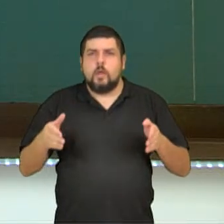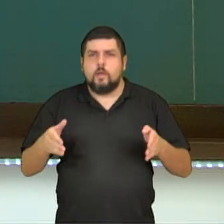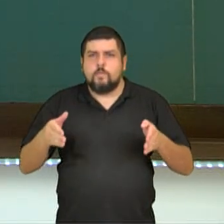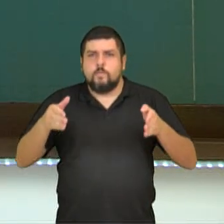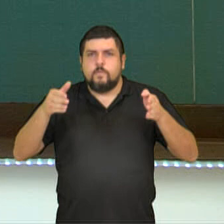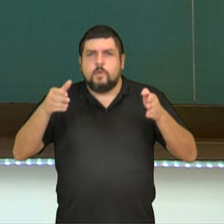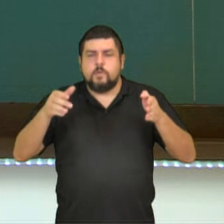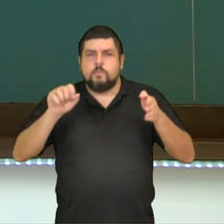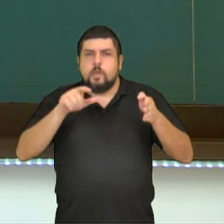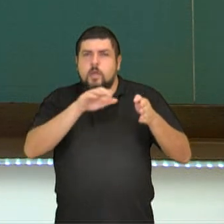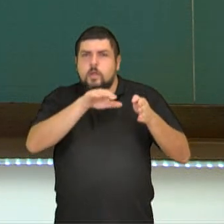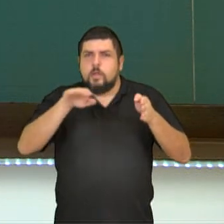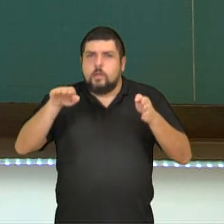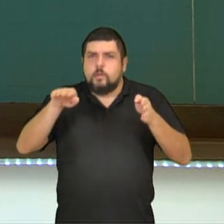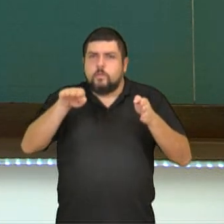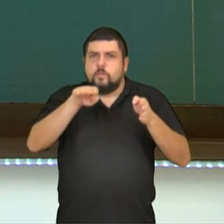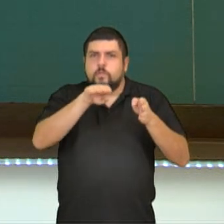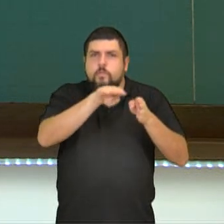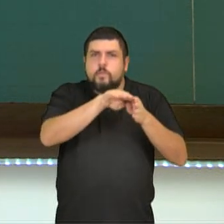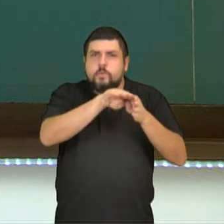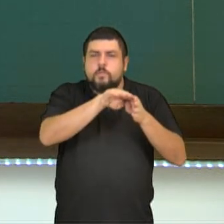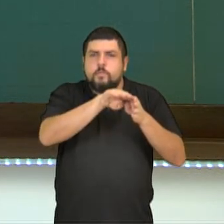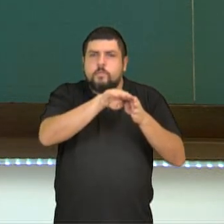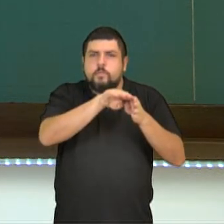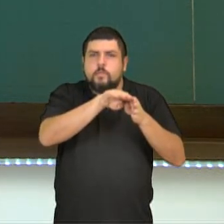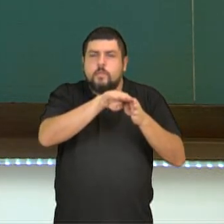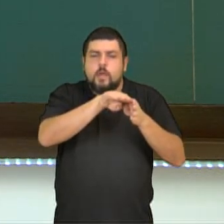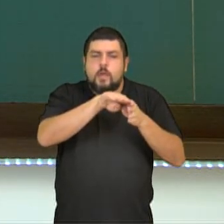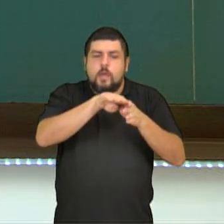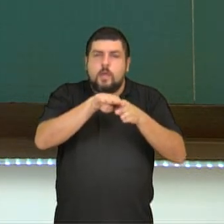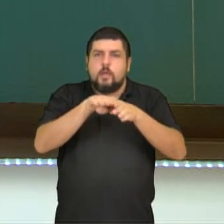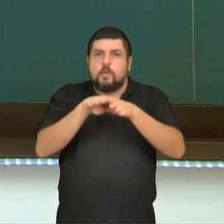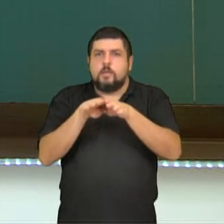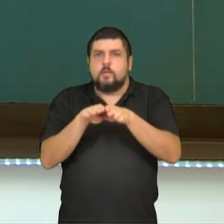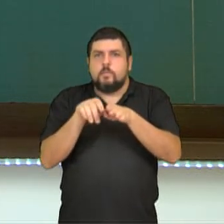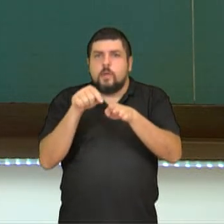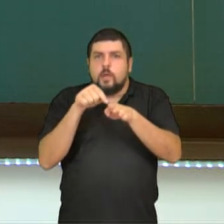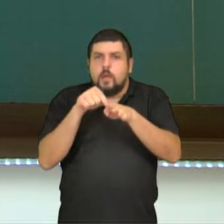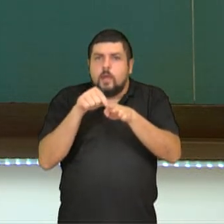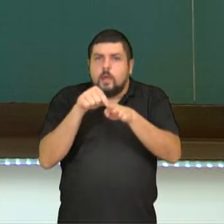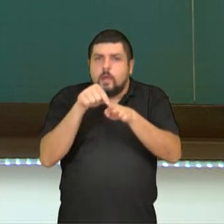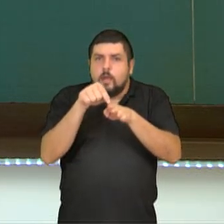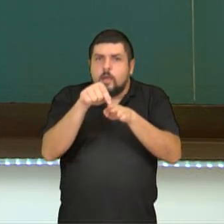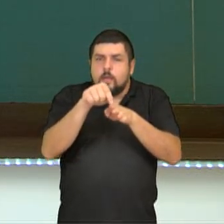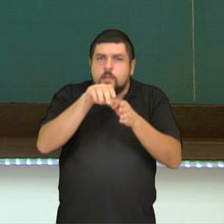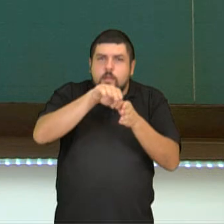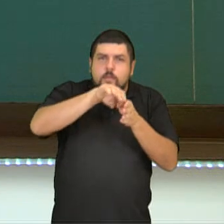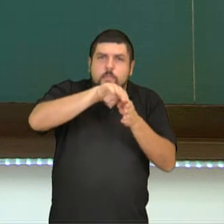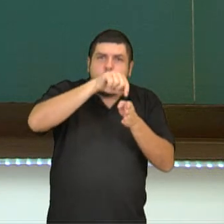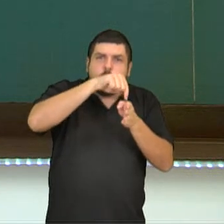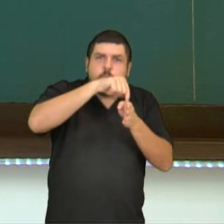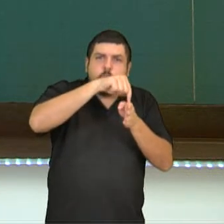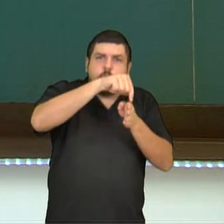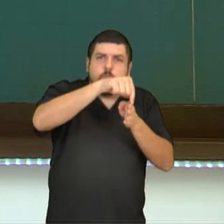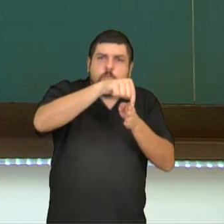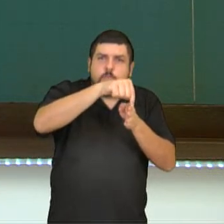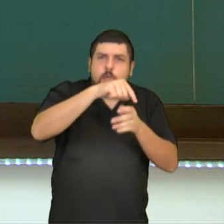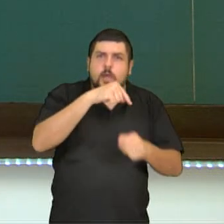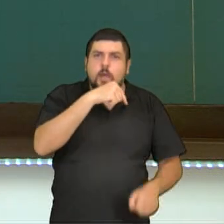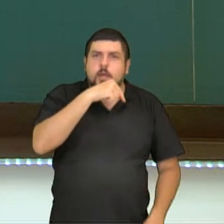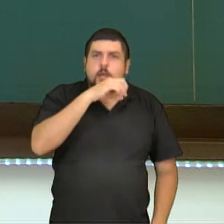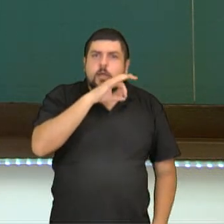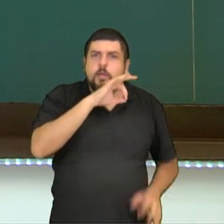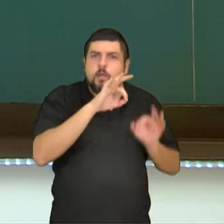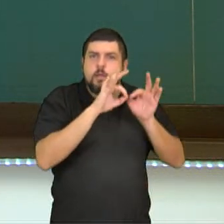essa face e eu tenho essa face se encontrando aqui. Então é uma linhazinha ali de encontro das duas faces. Isso é chamado